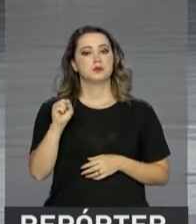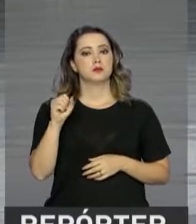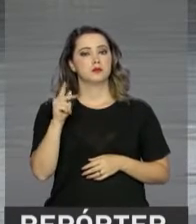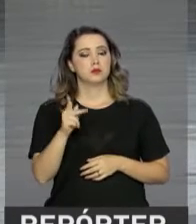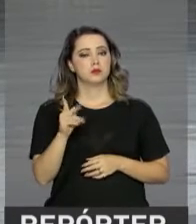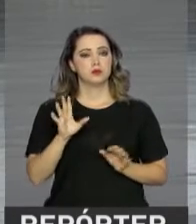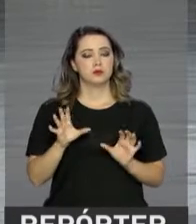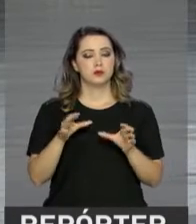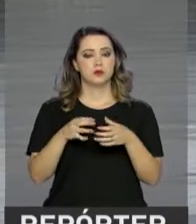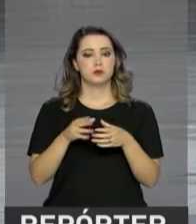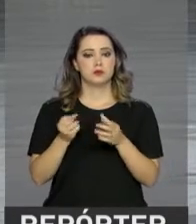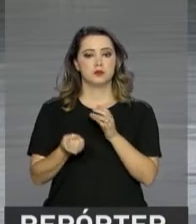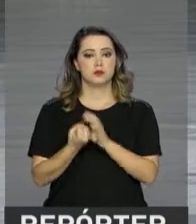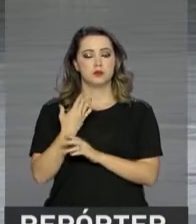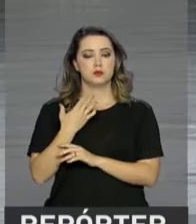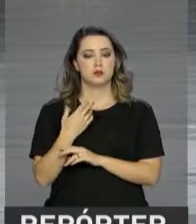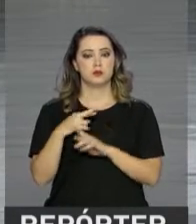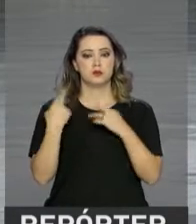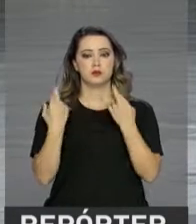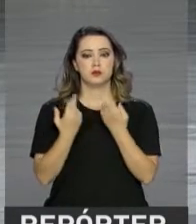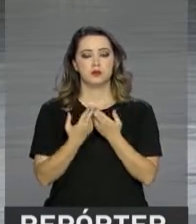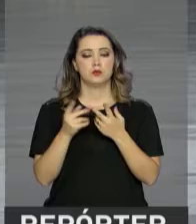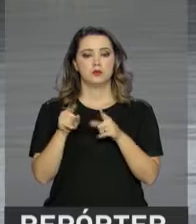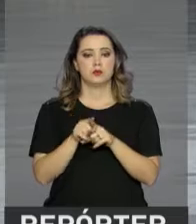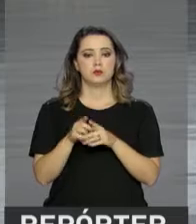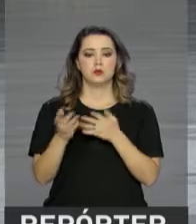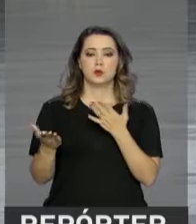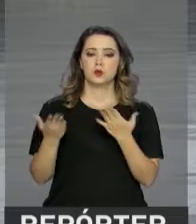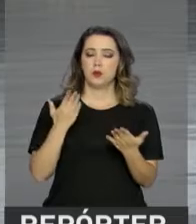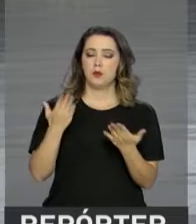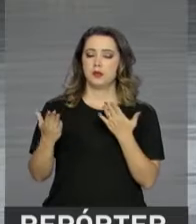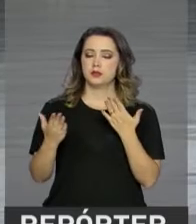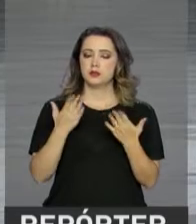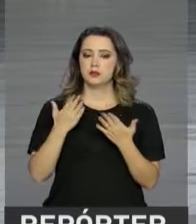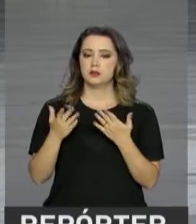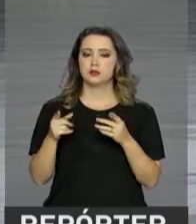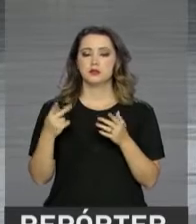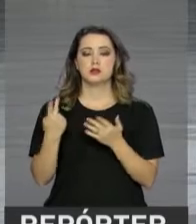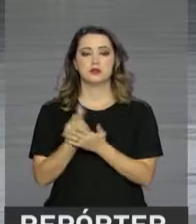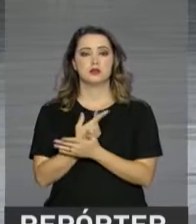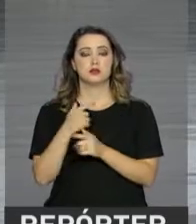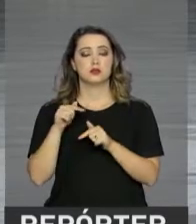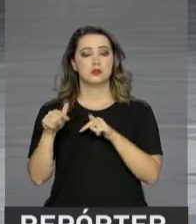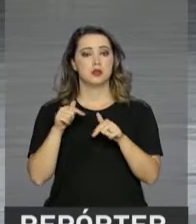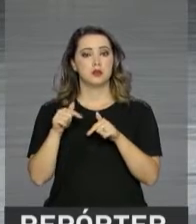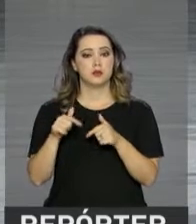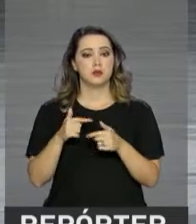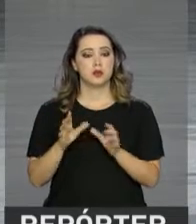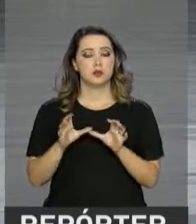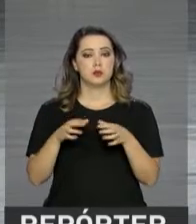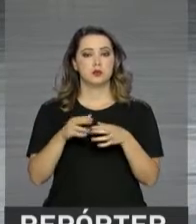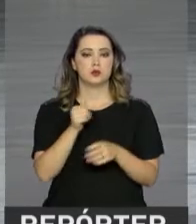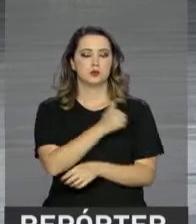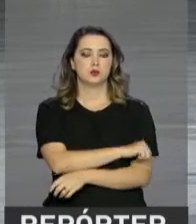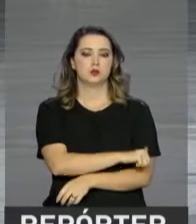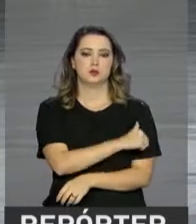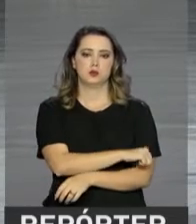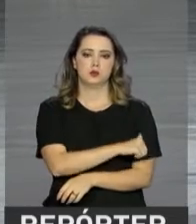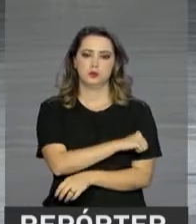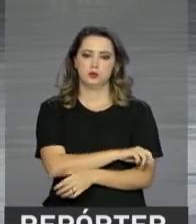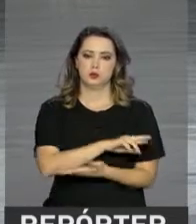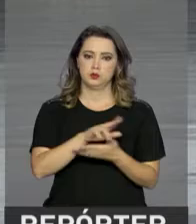esse grupo ele foi criado durante uma reunião de balanço do Programa de Ações Emergenciais para o Estado do Rio de Janeiro e